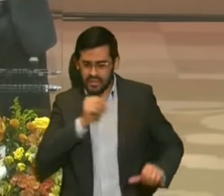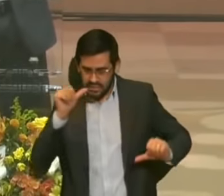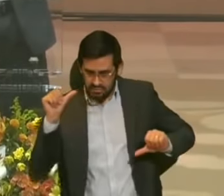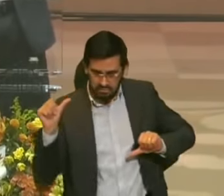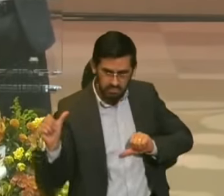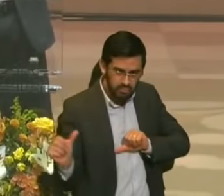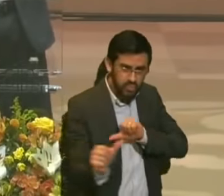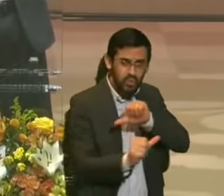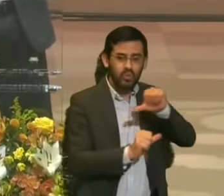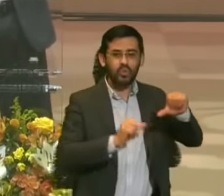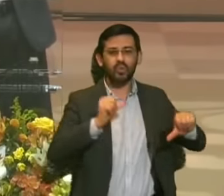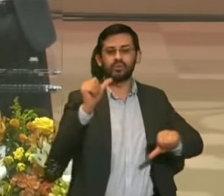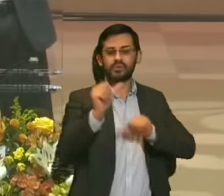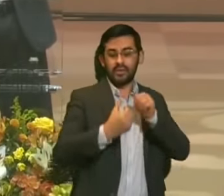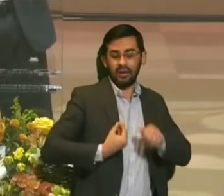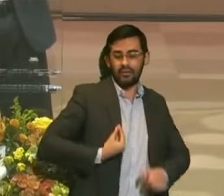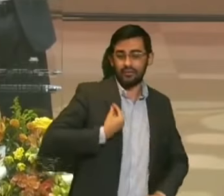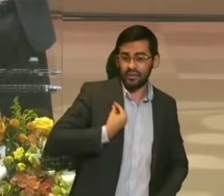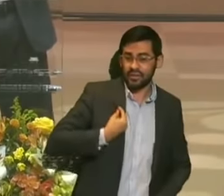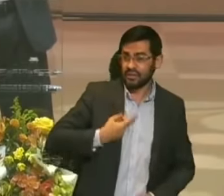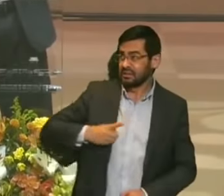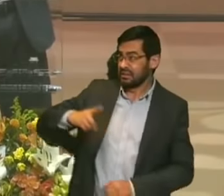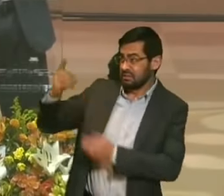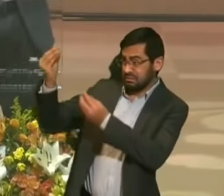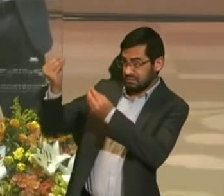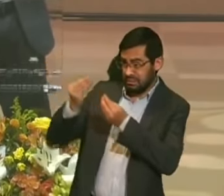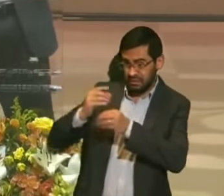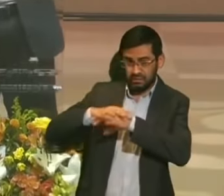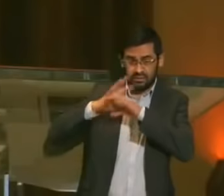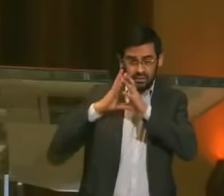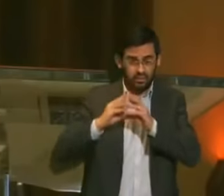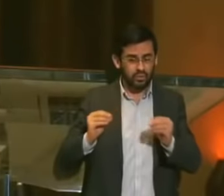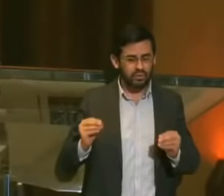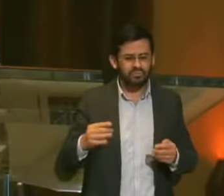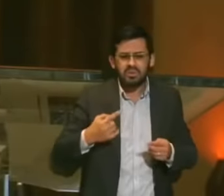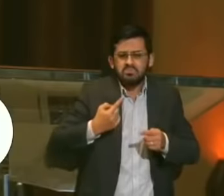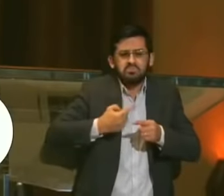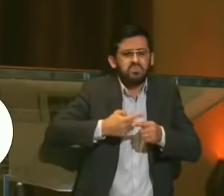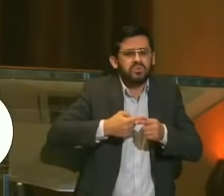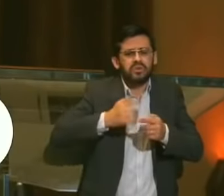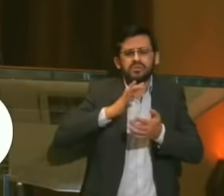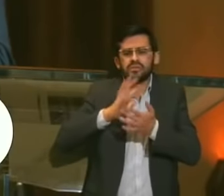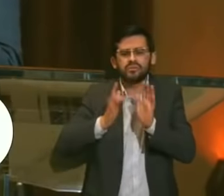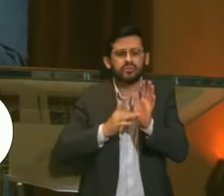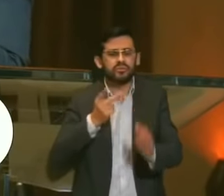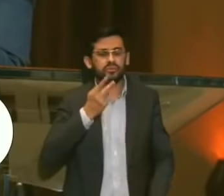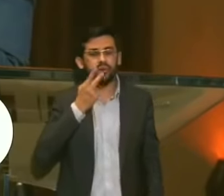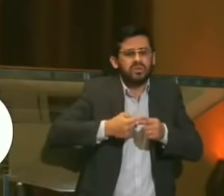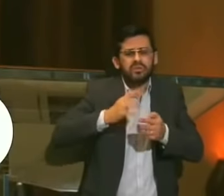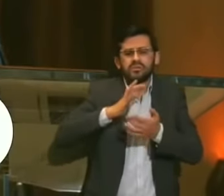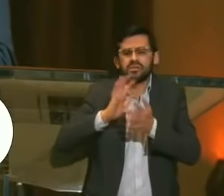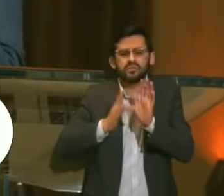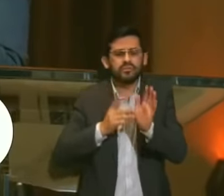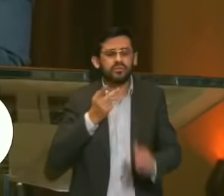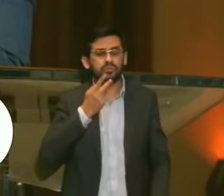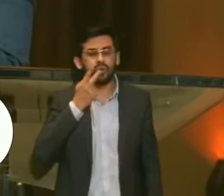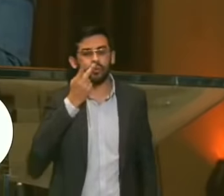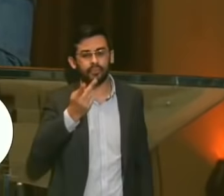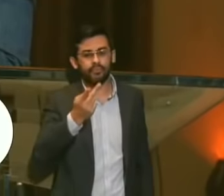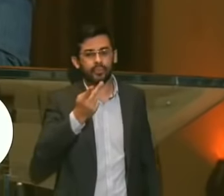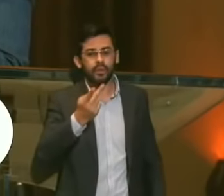e sejam por mim curados. Por que que Jesus disse isso? Porque quando a gente vai,